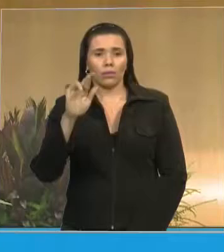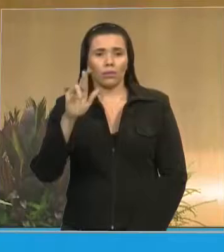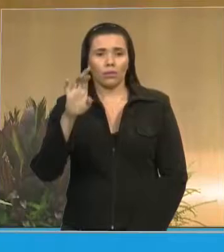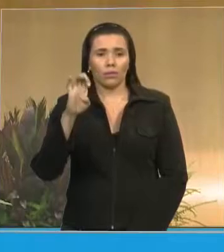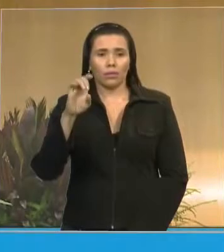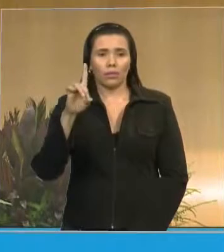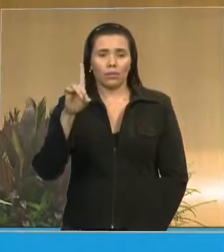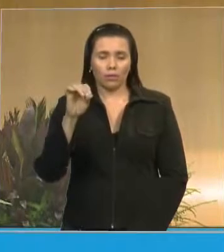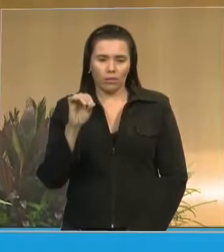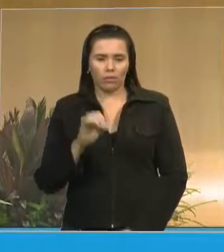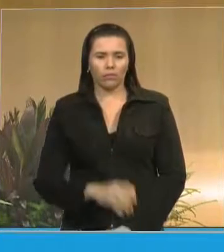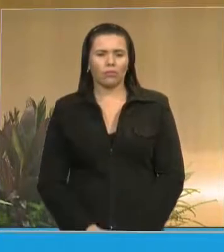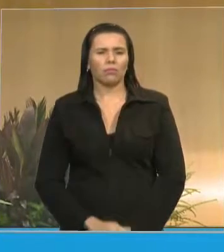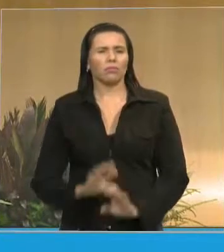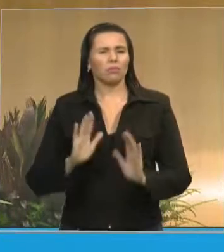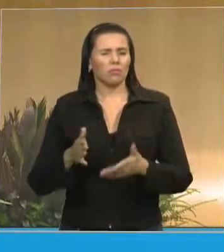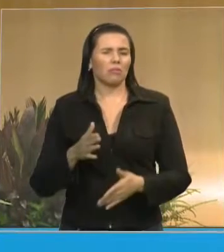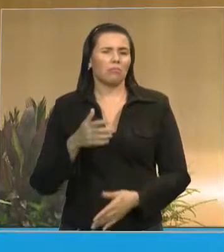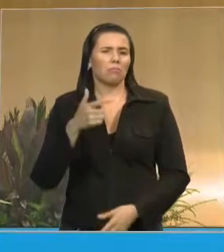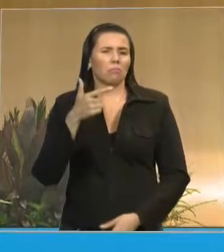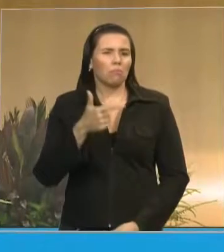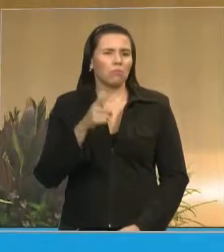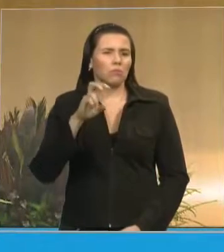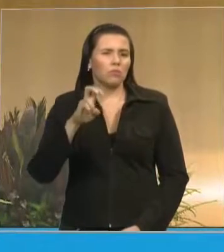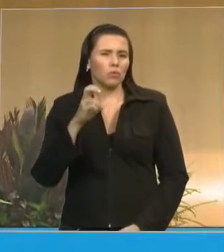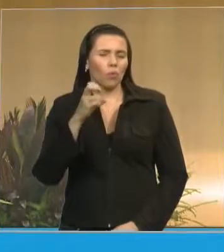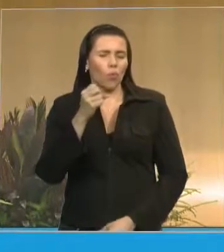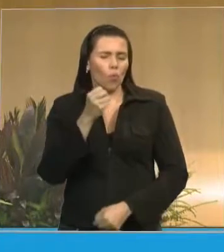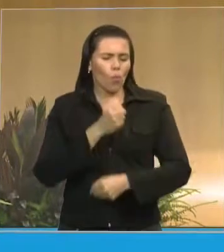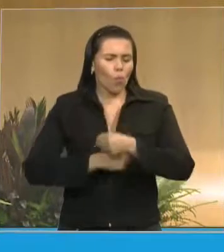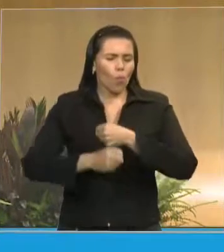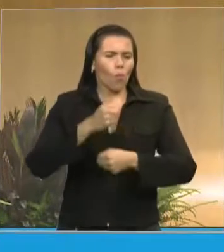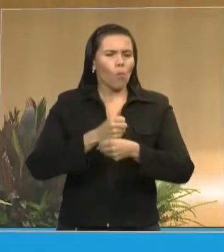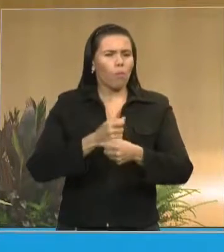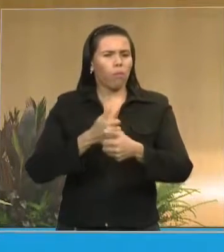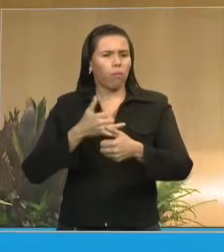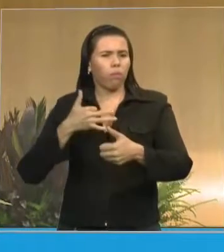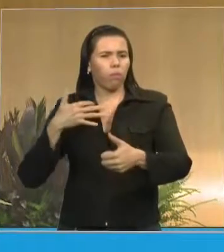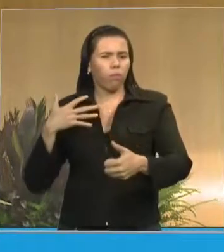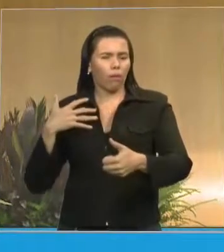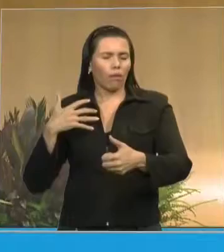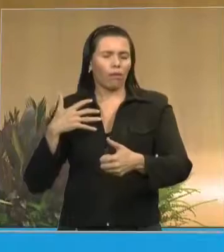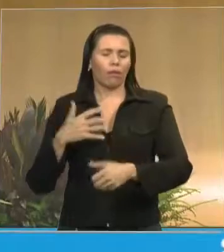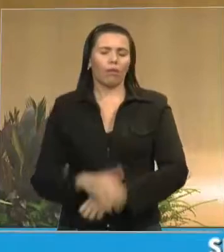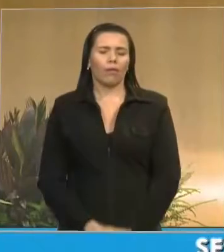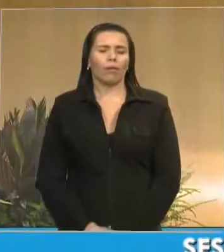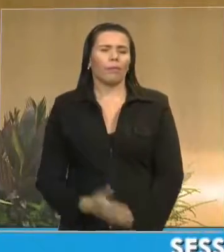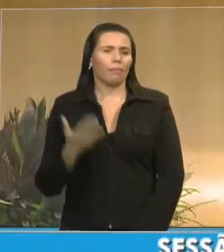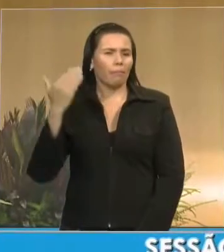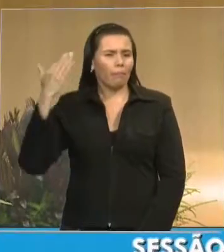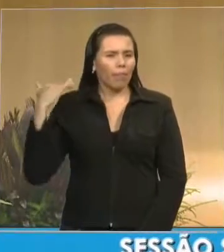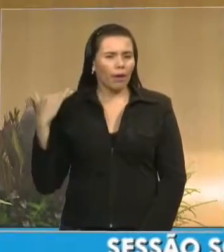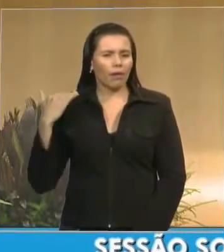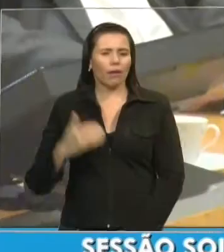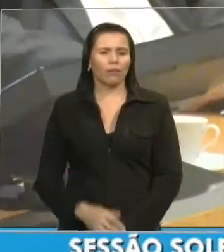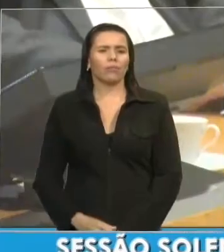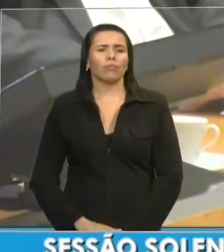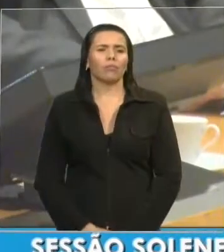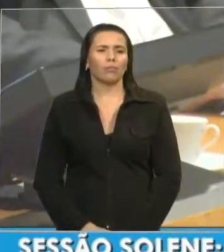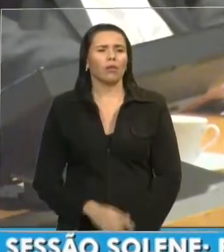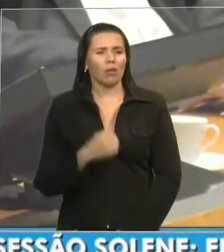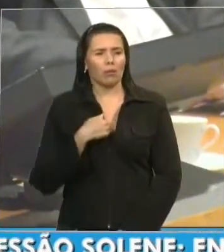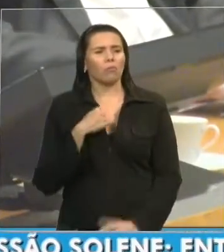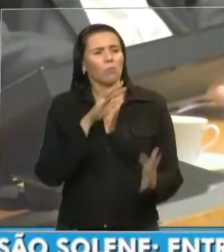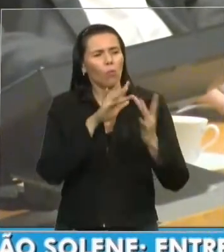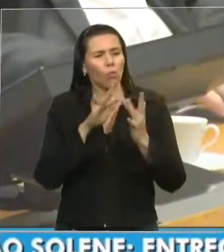de 25 anos, professor, mais ou menos. Está aqui ao meu lado também, colega